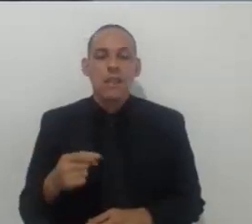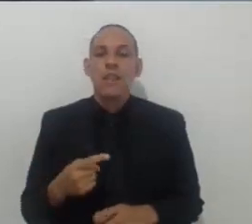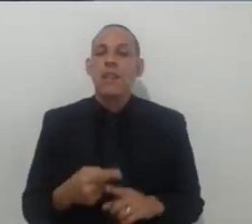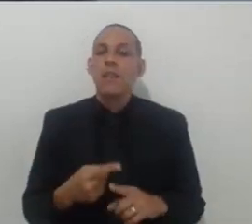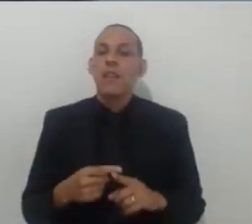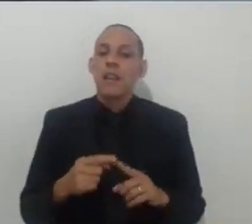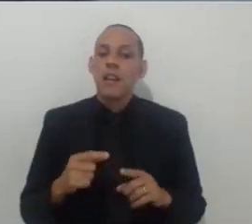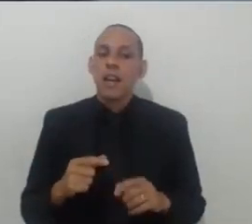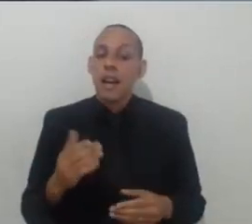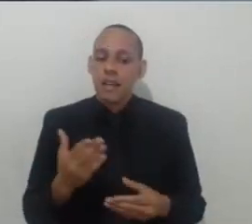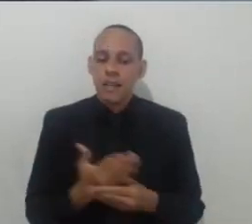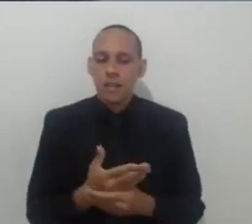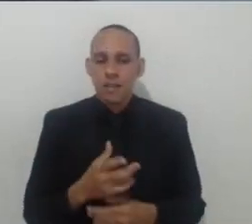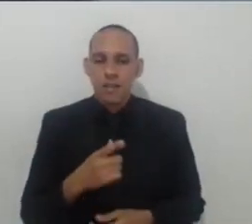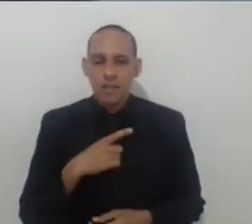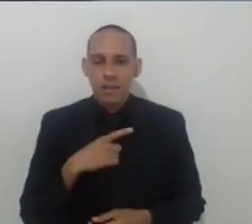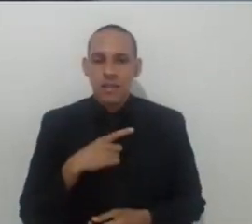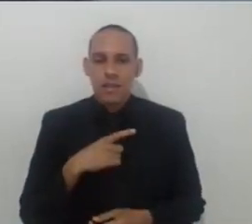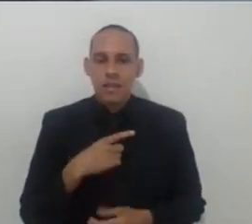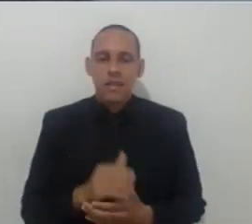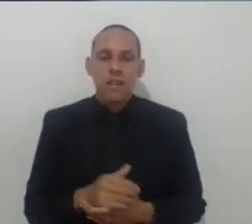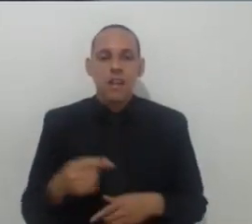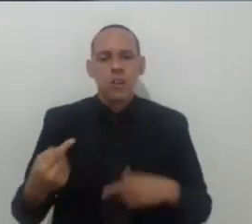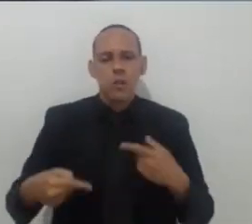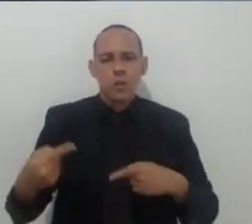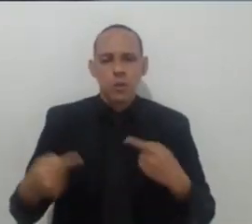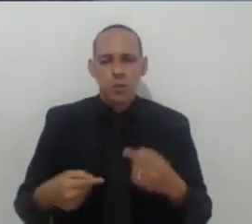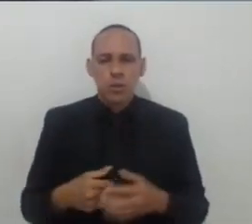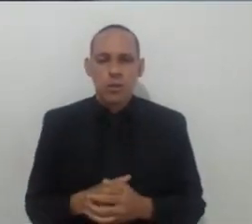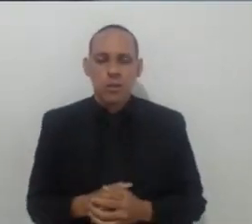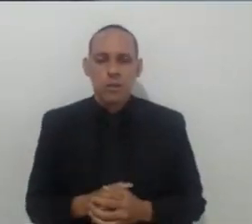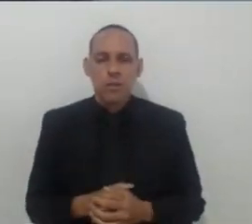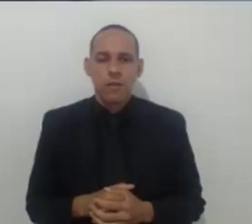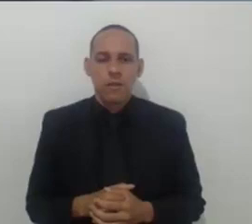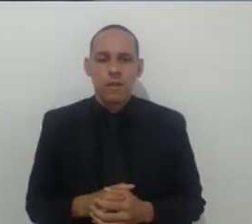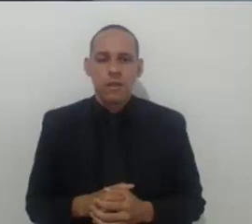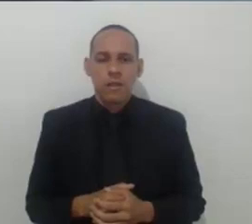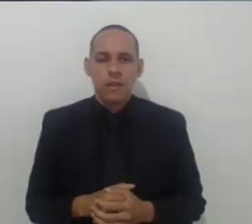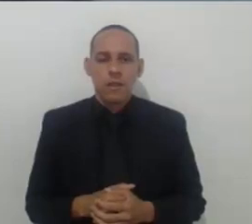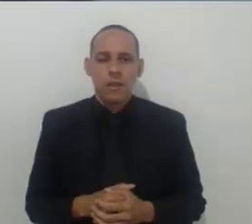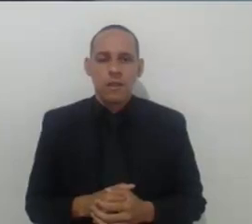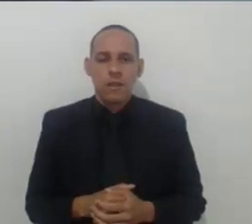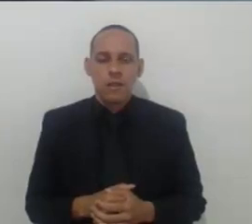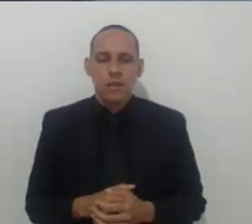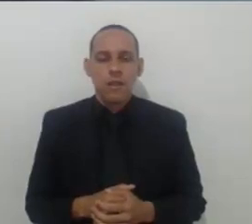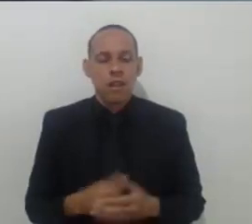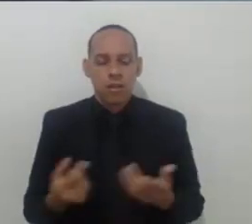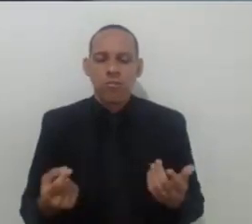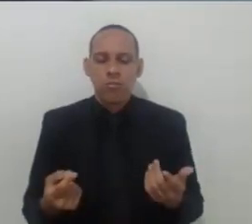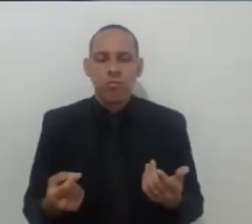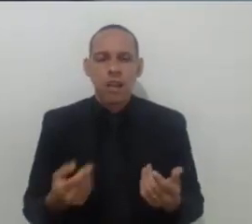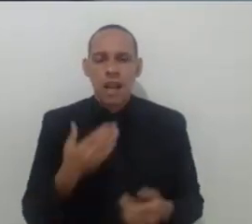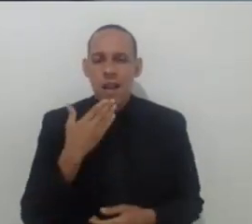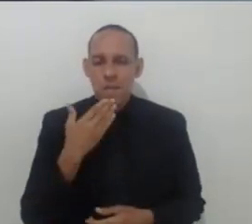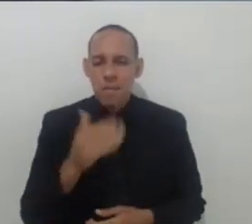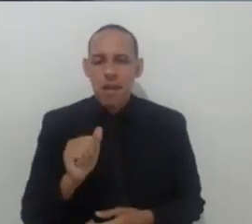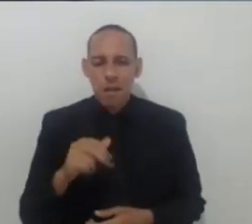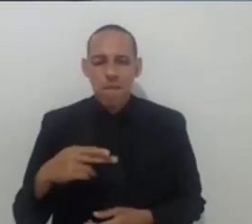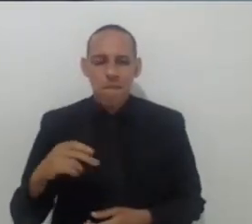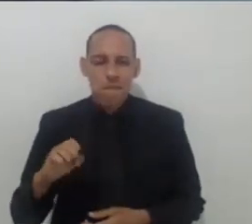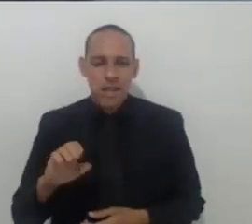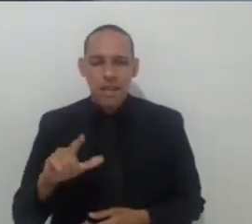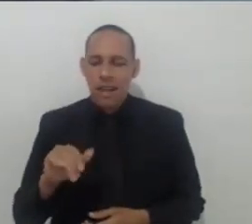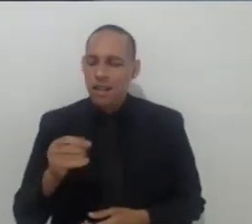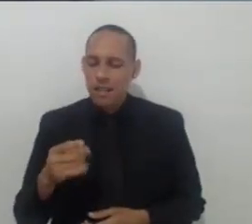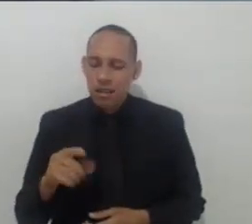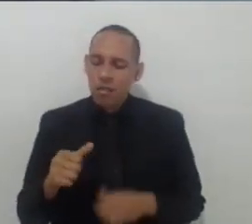de discussão de fato, né, debatida na apelação, tudo bem, poderíamos conhecer, mas me parece que esse fato